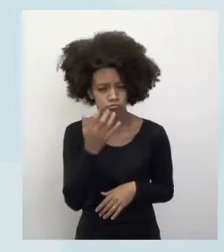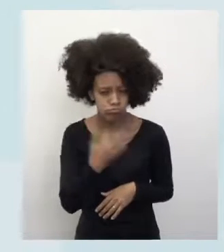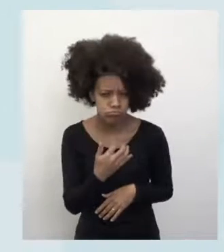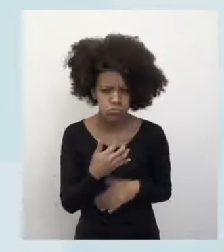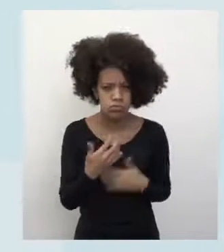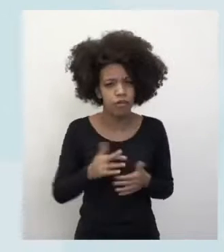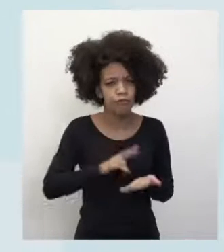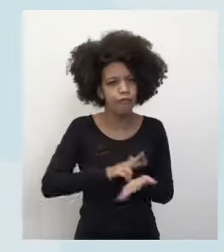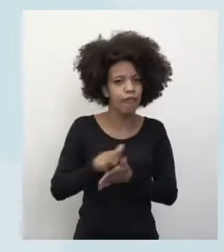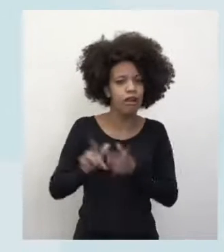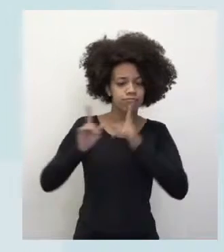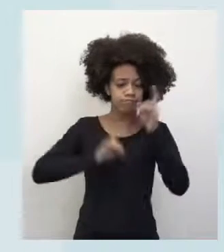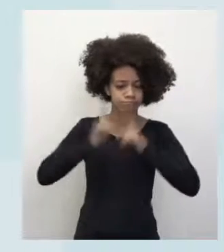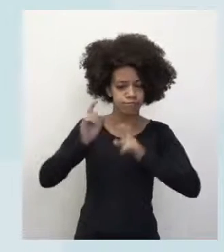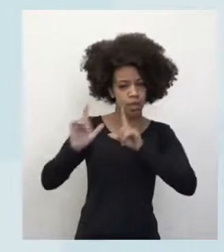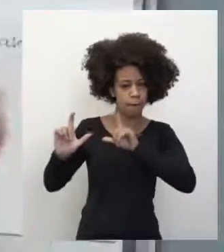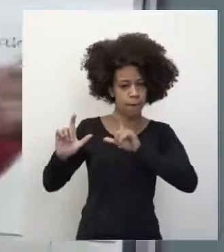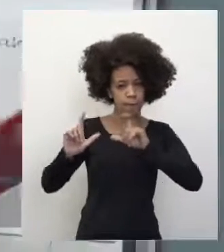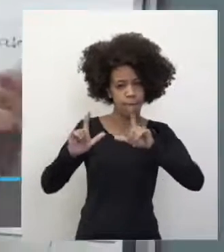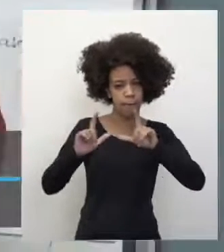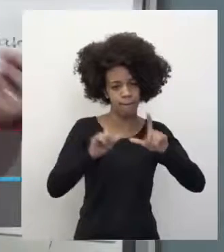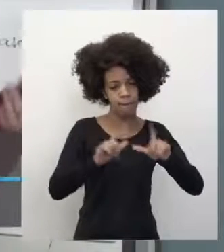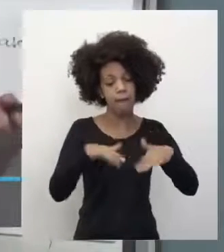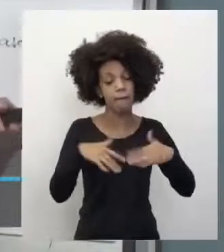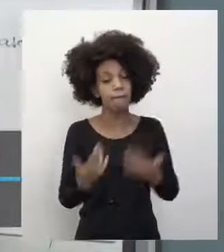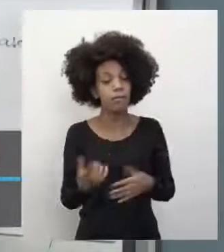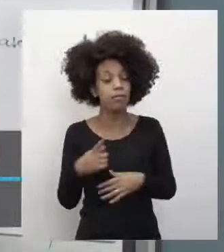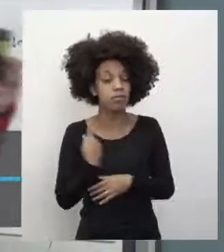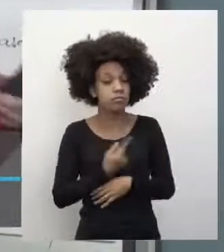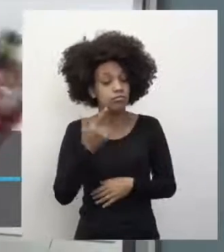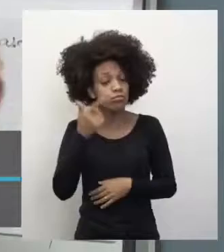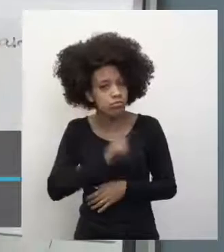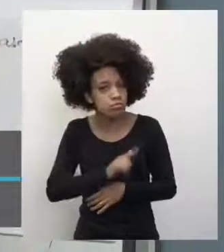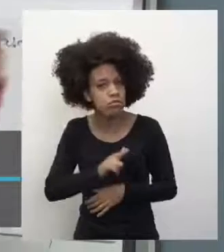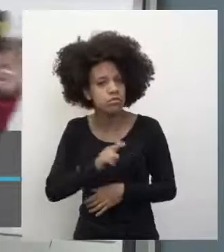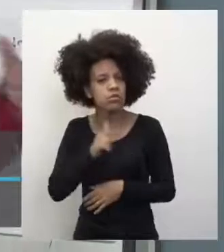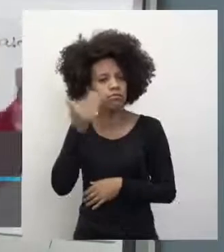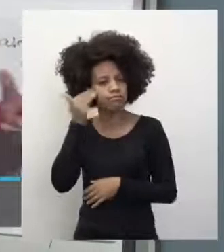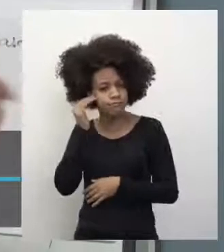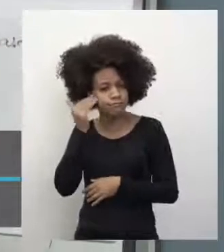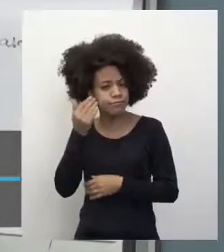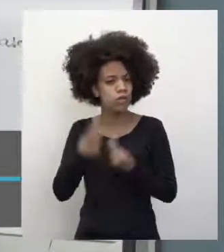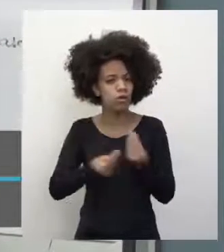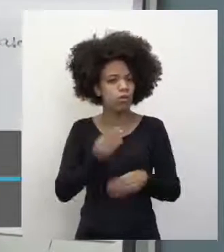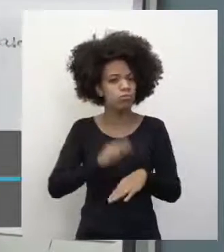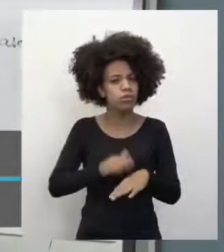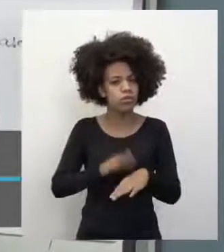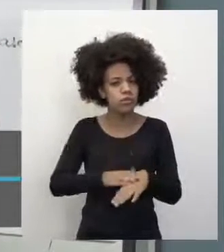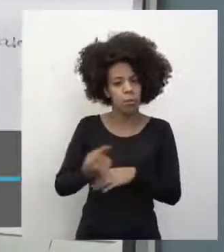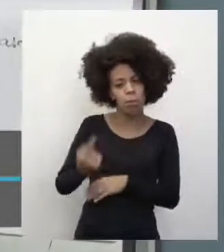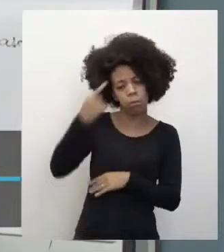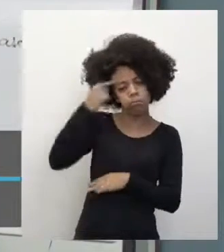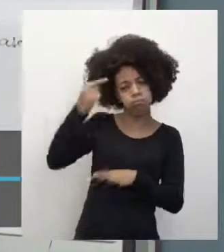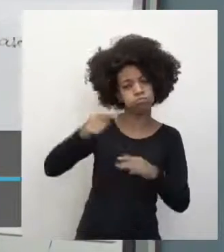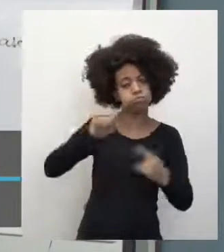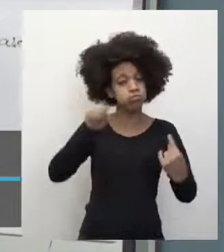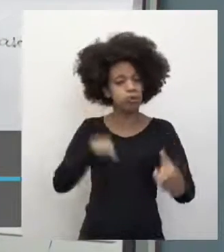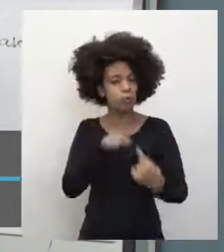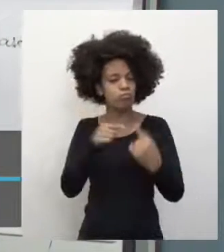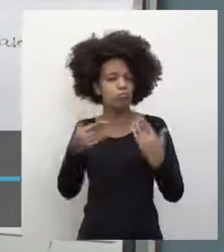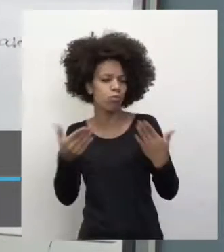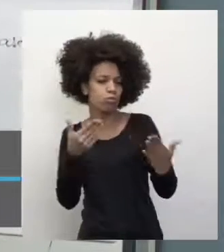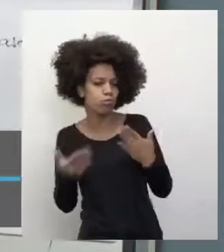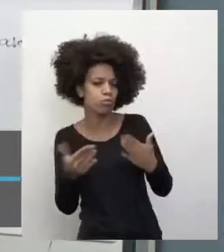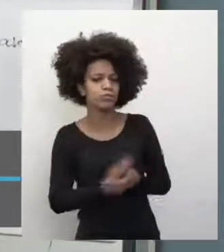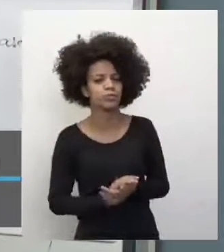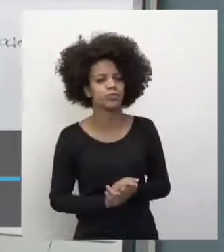né? Vários takes foram tirados, tá? Para que a gente, então, possa, né, fazer uma ideia, né, uma relação